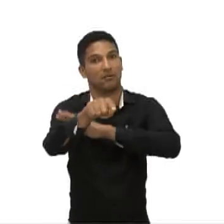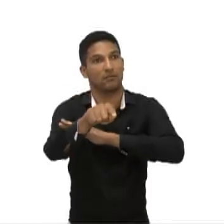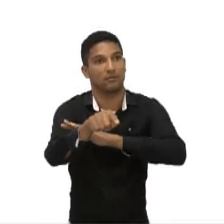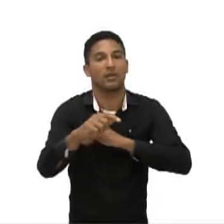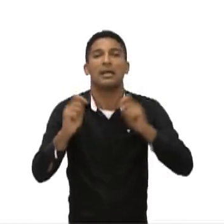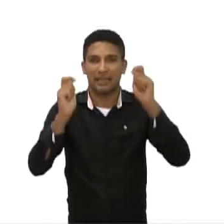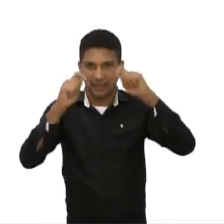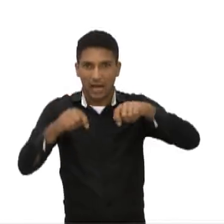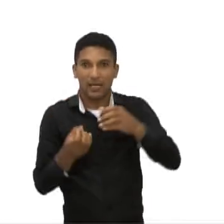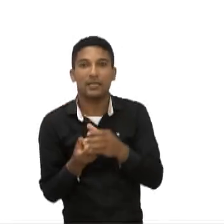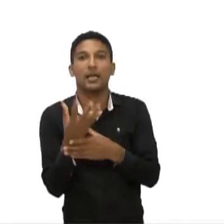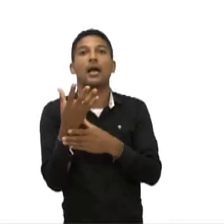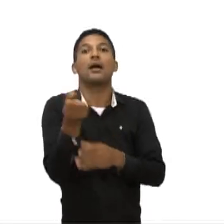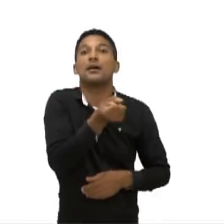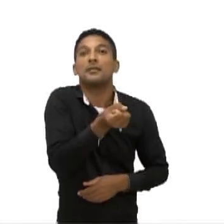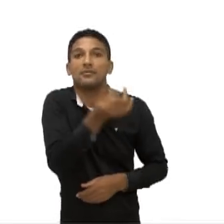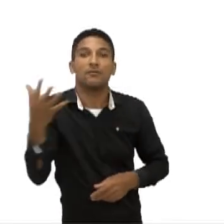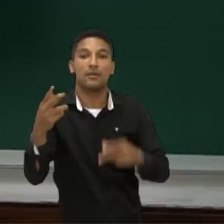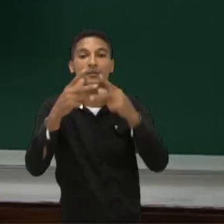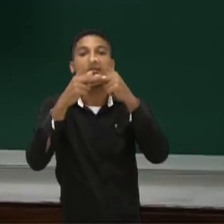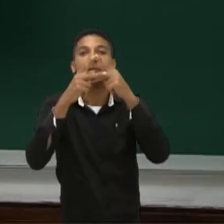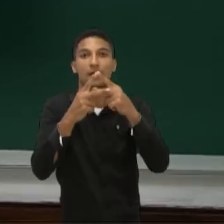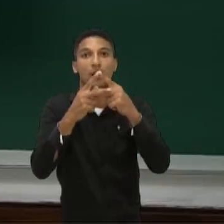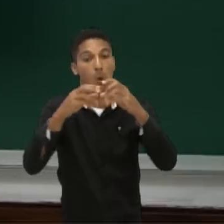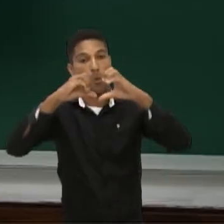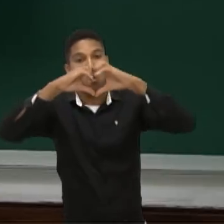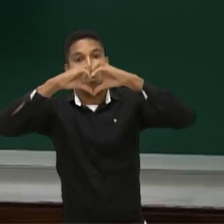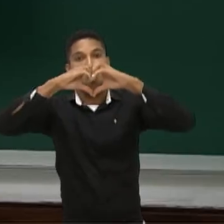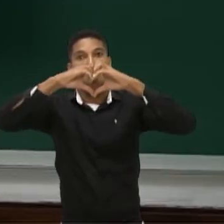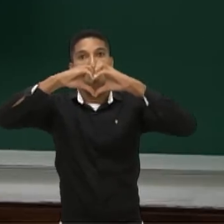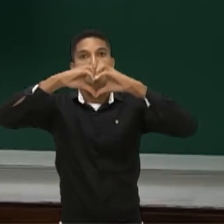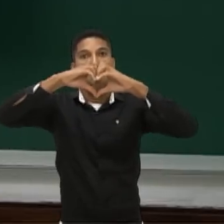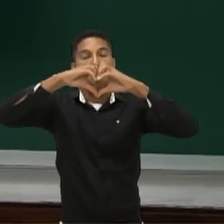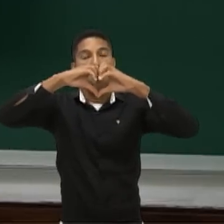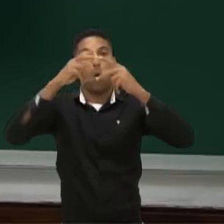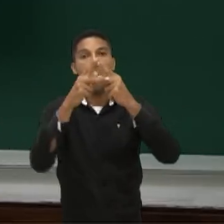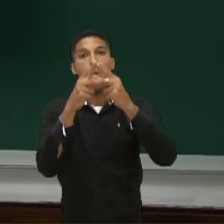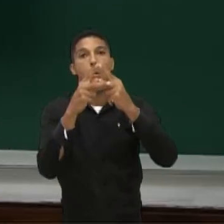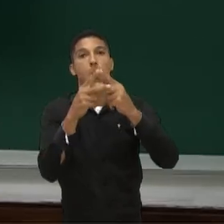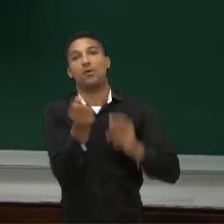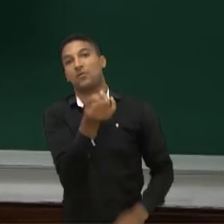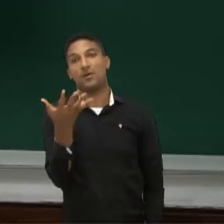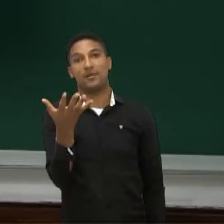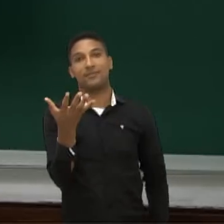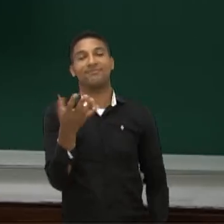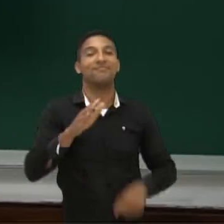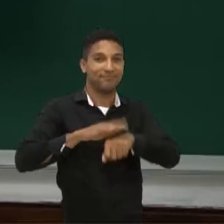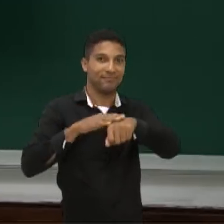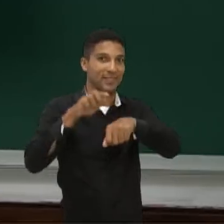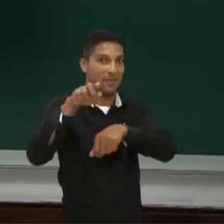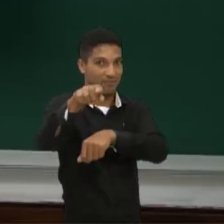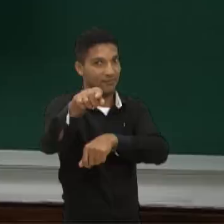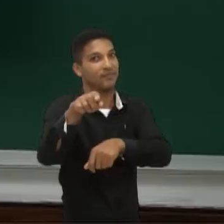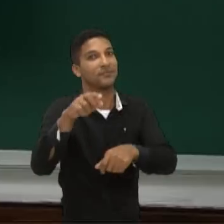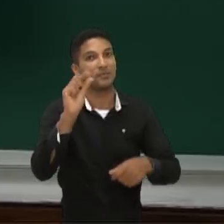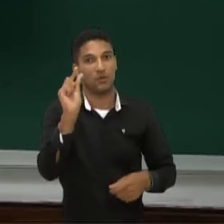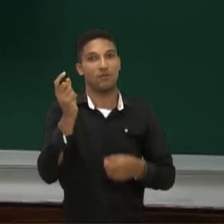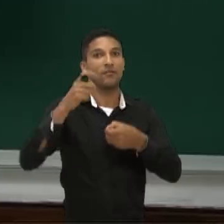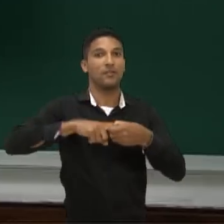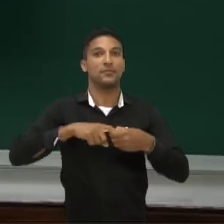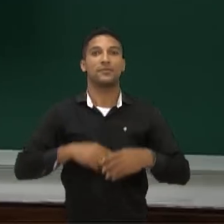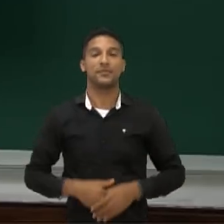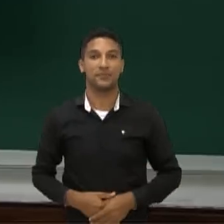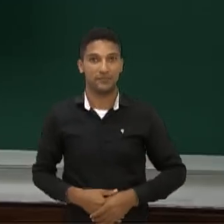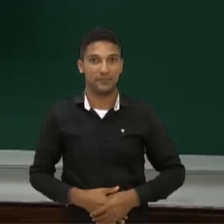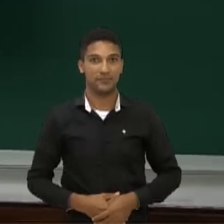Quantos triângulos você consegue formar decompondo essa figura? Tá bom? Vou dar um tempinho para vocês. A professora já retoma aqui para ver como é que